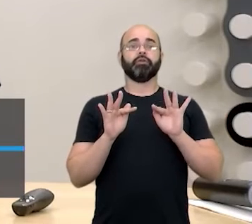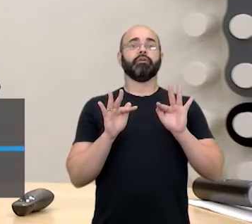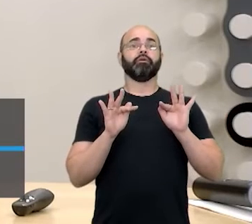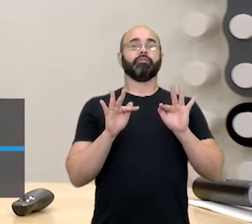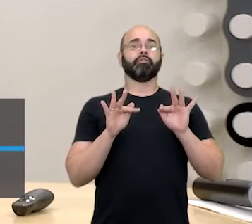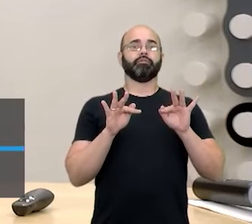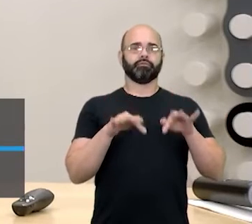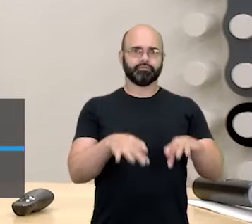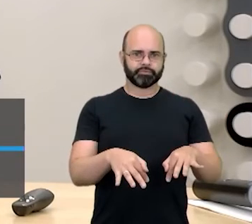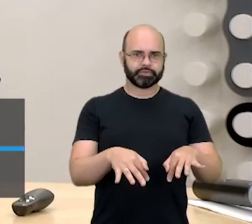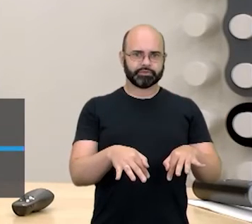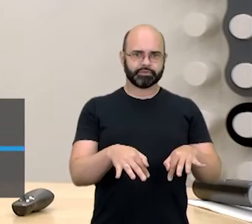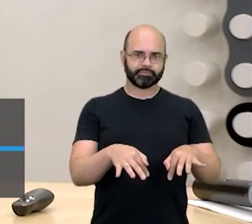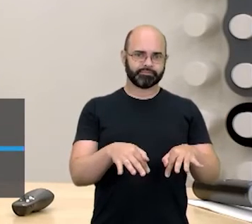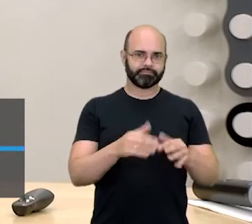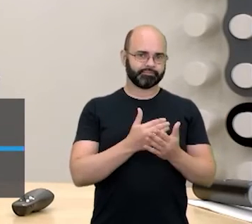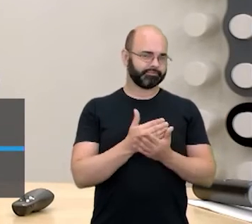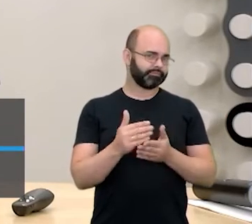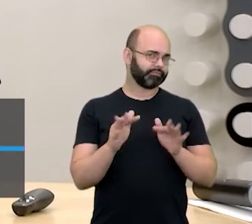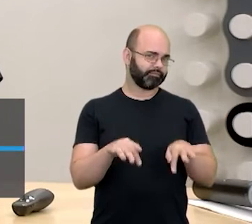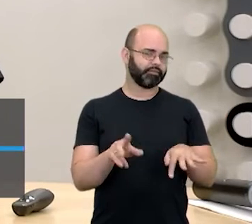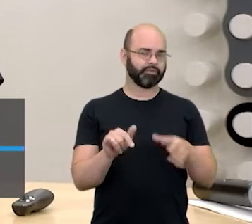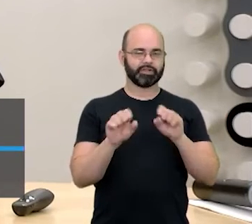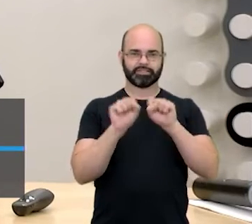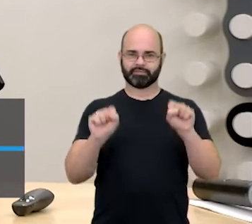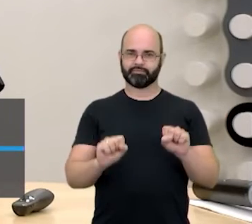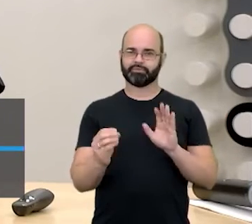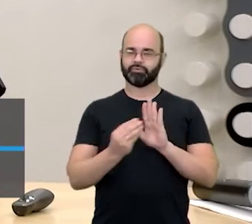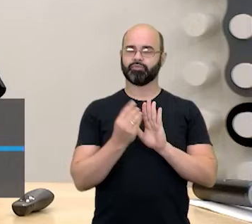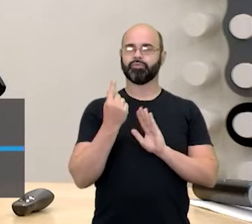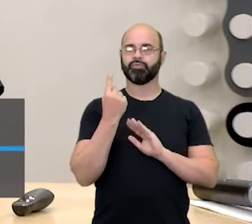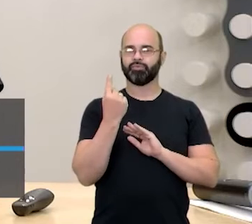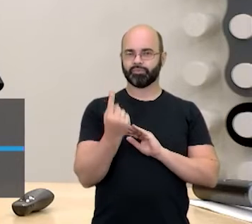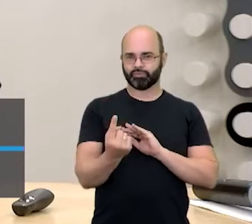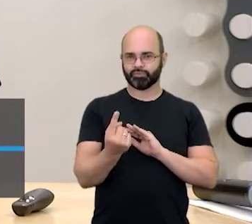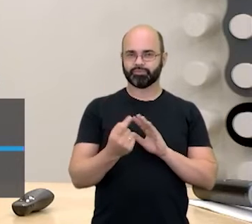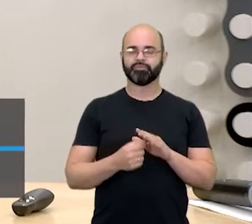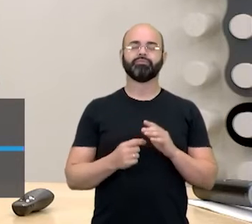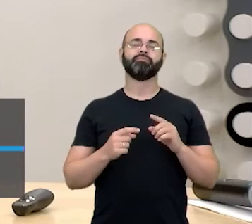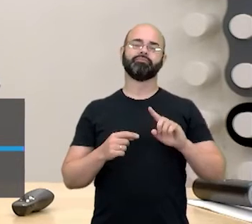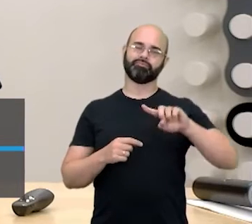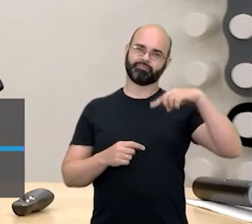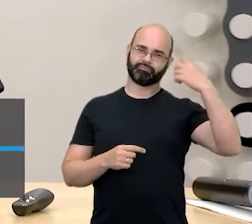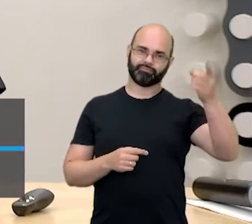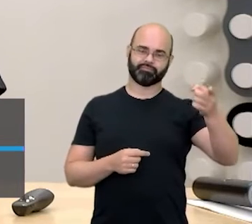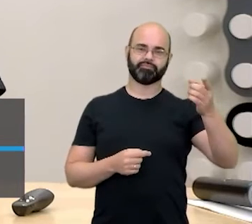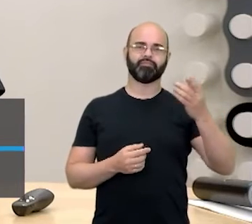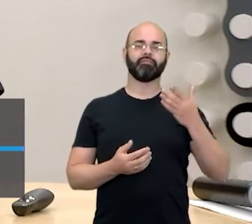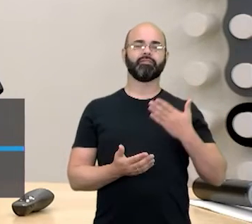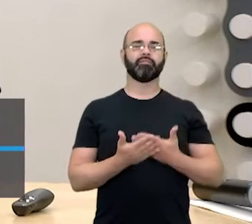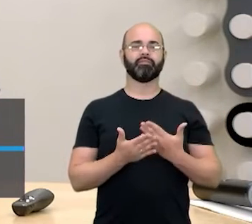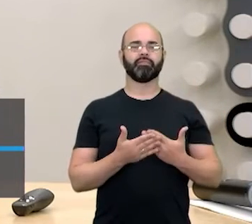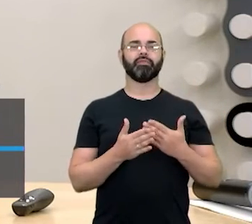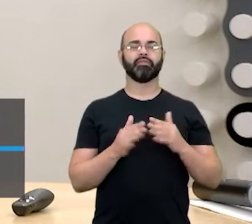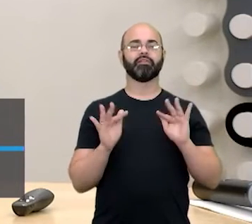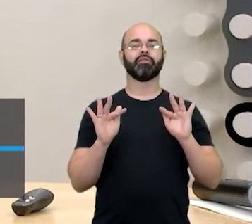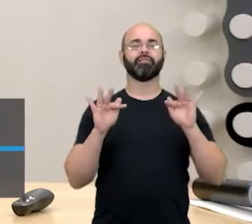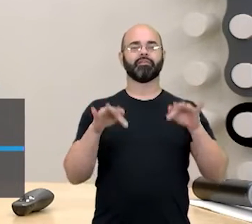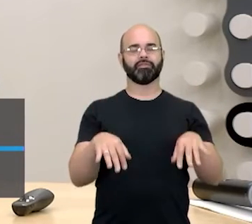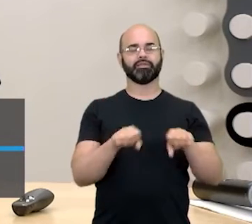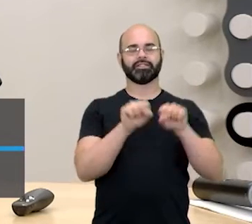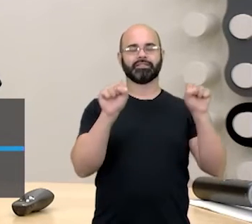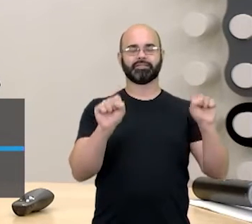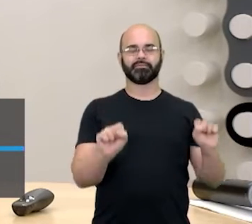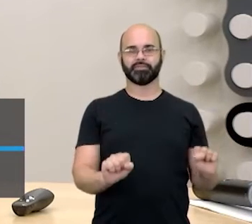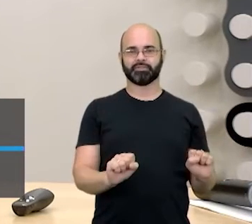aí sim é a sistematização 1, e na próxima aula vocês terão aí a finalização com a